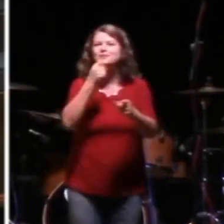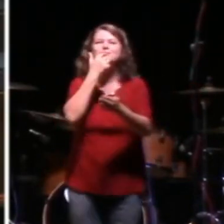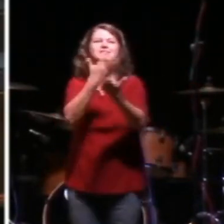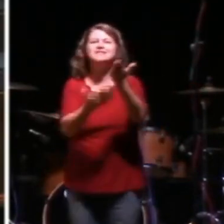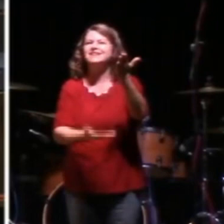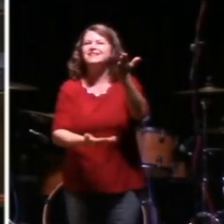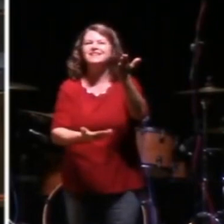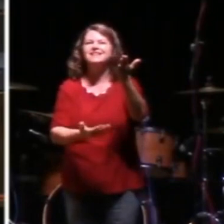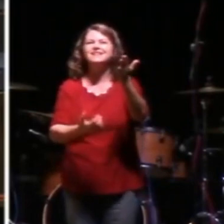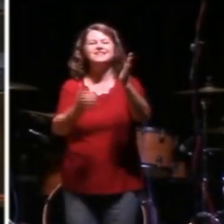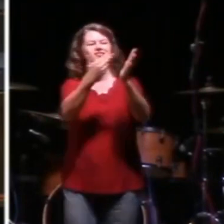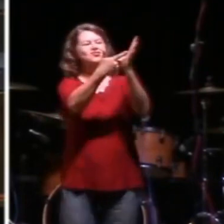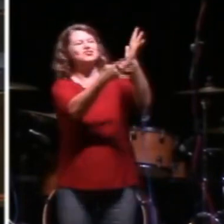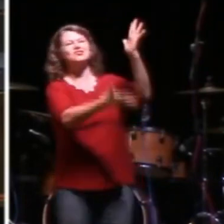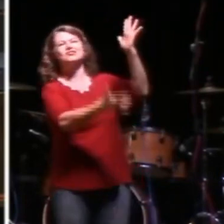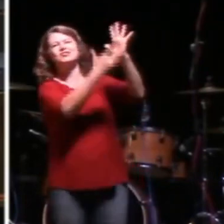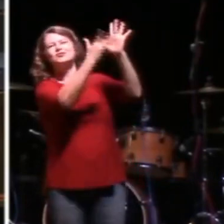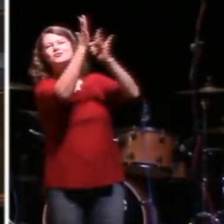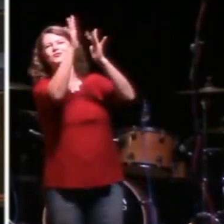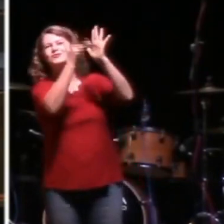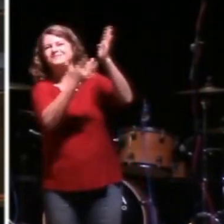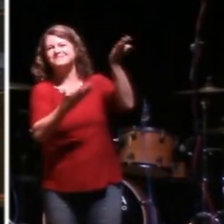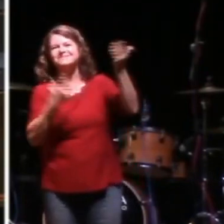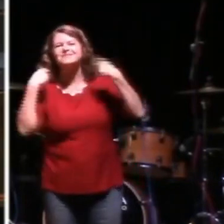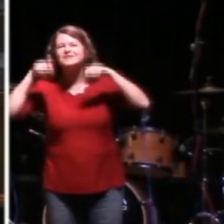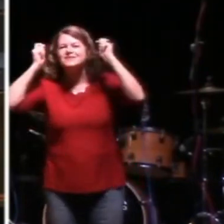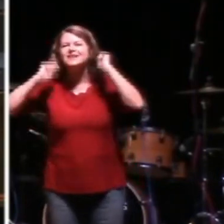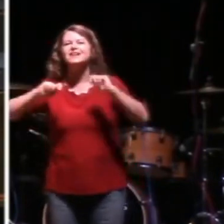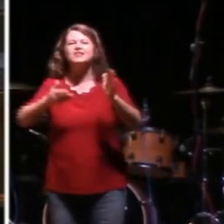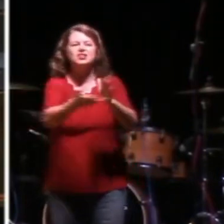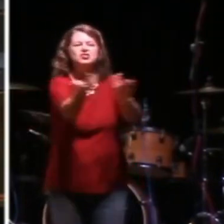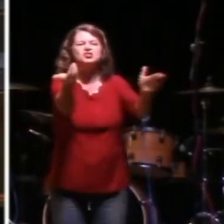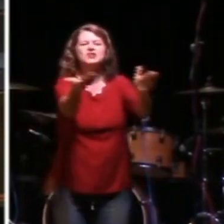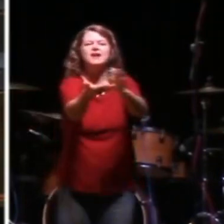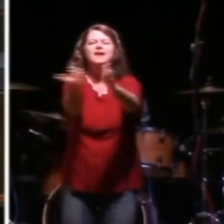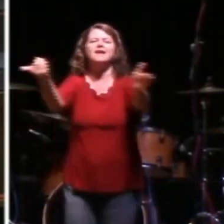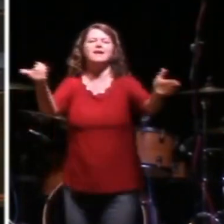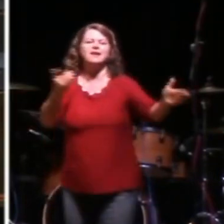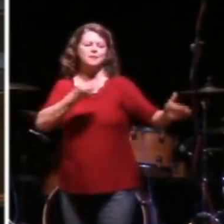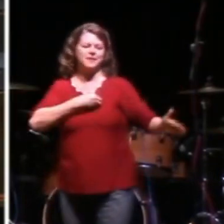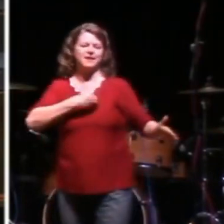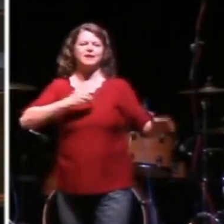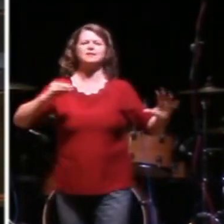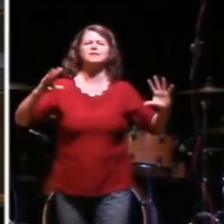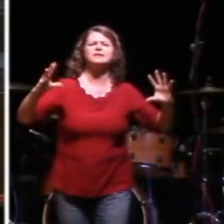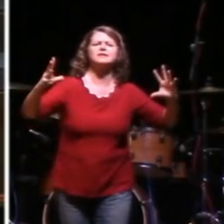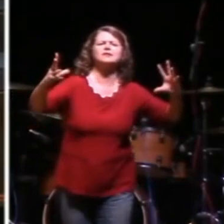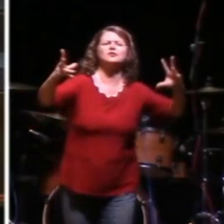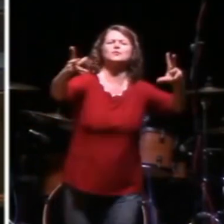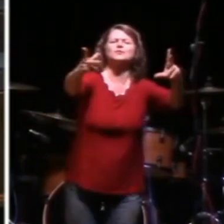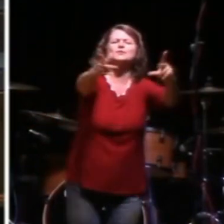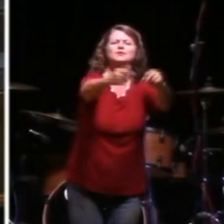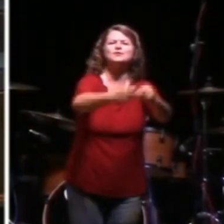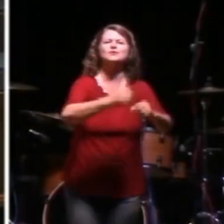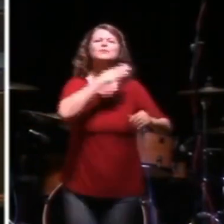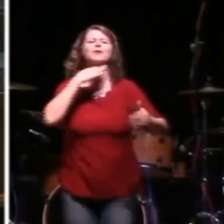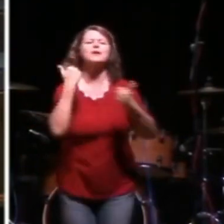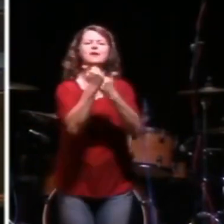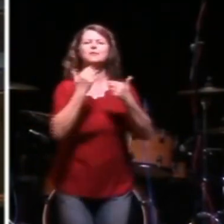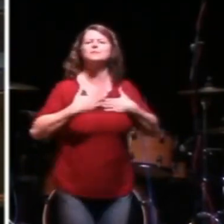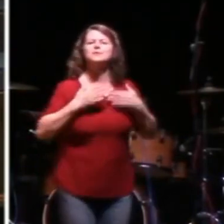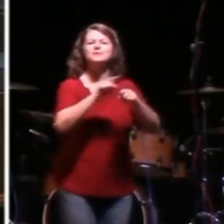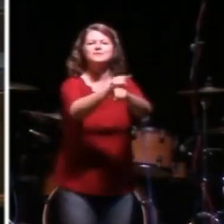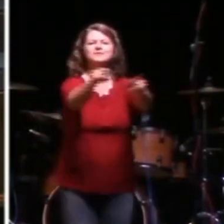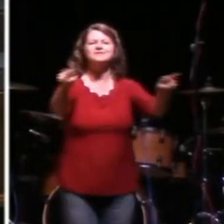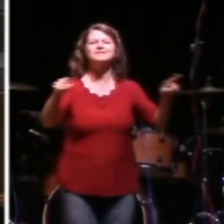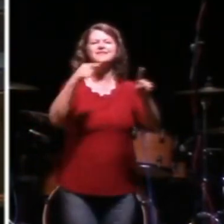de jesus o cordeiro de deus que tira os pecados do mundo que foi anunciado por joão batista que morreu por mim por você na